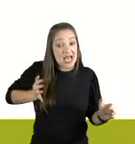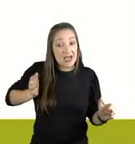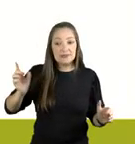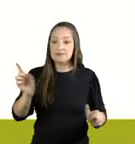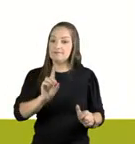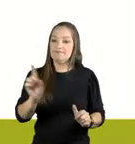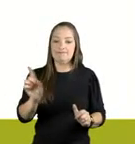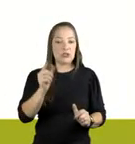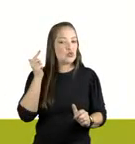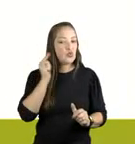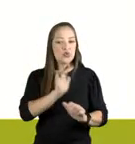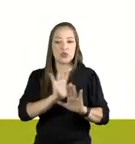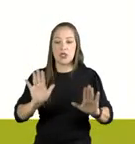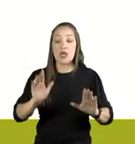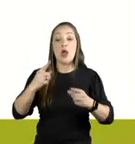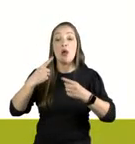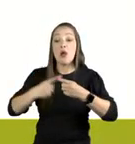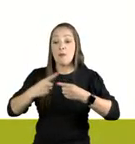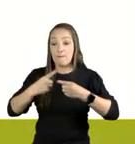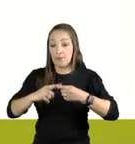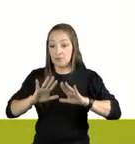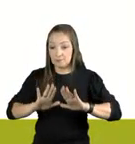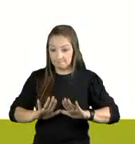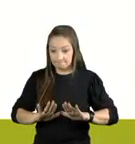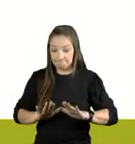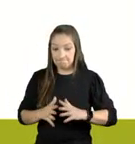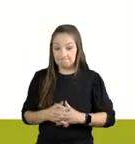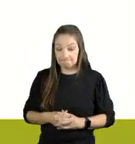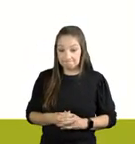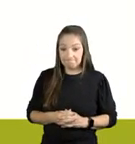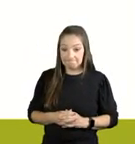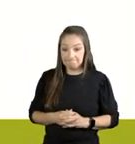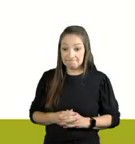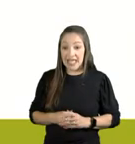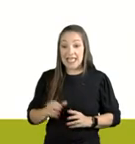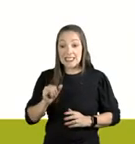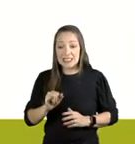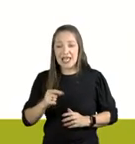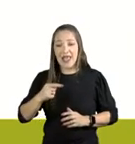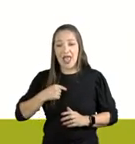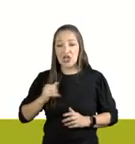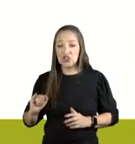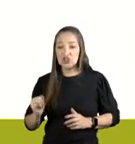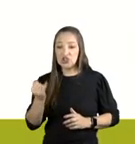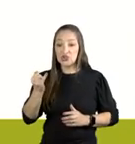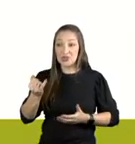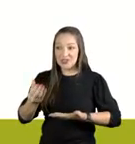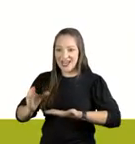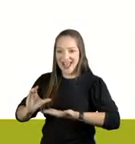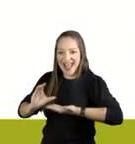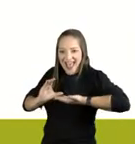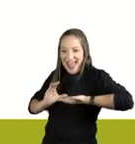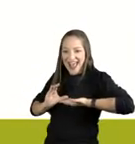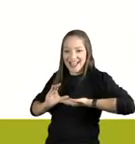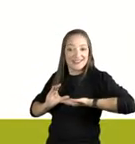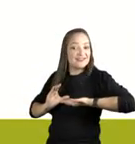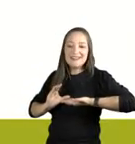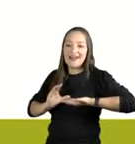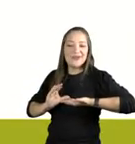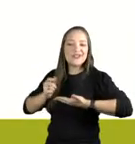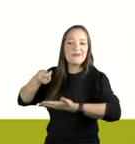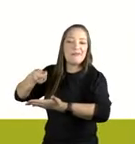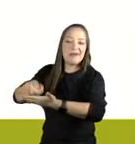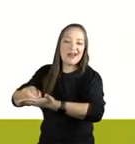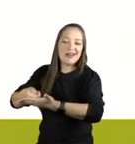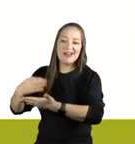quê? De vez de a gente estar recebendo juros, a gente está pagando juros. E o banco adora isso.